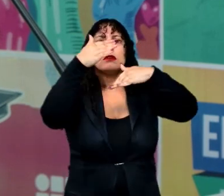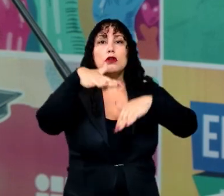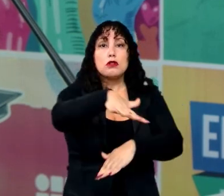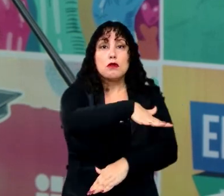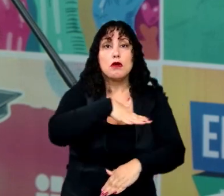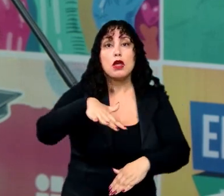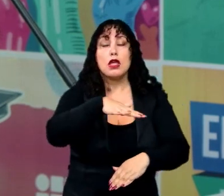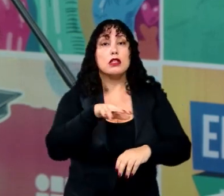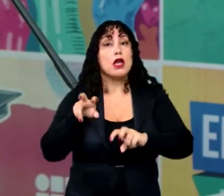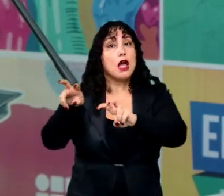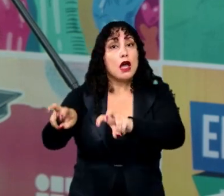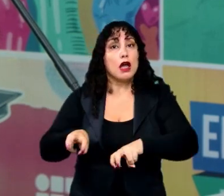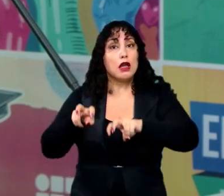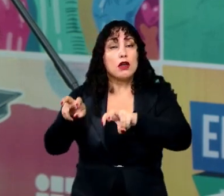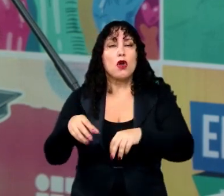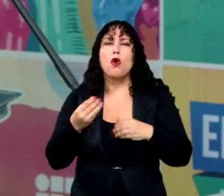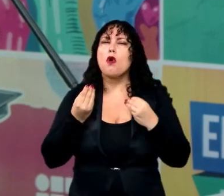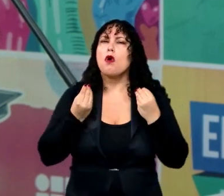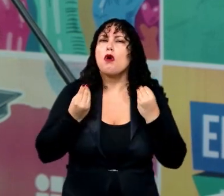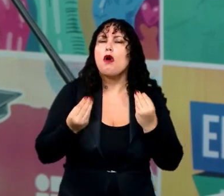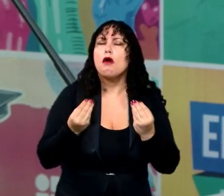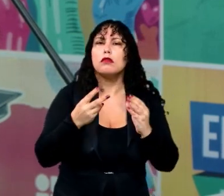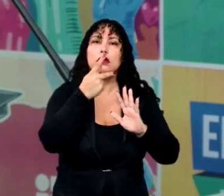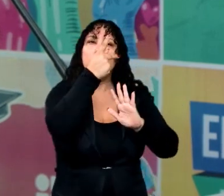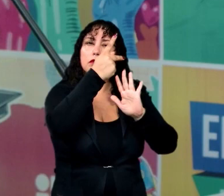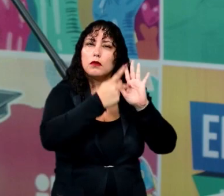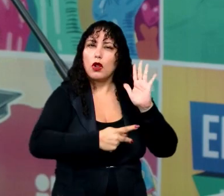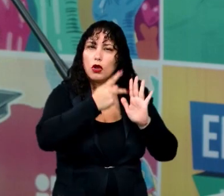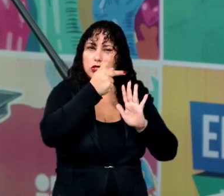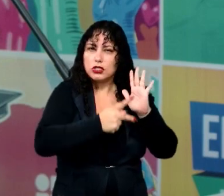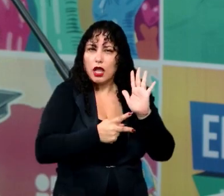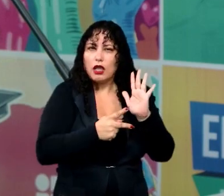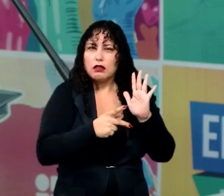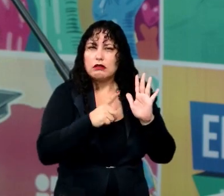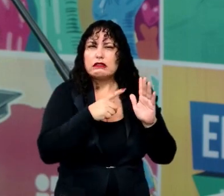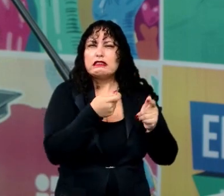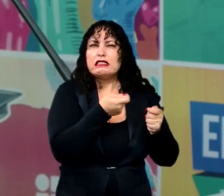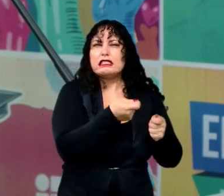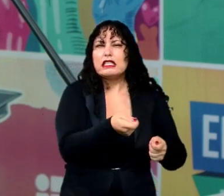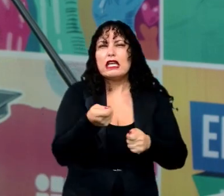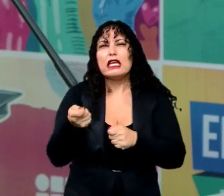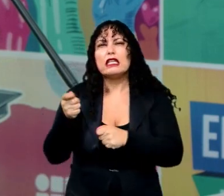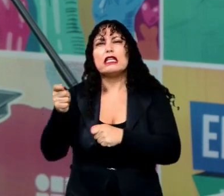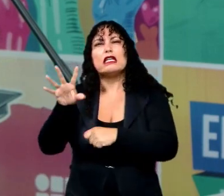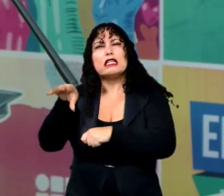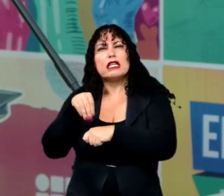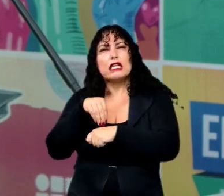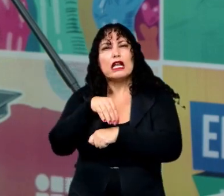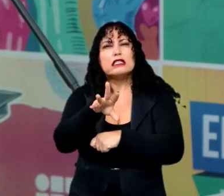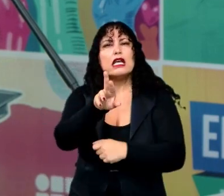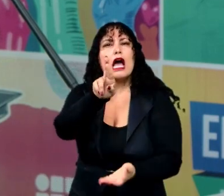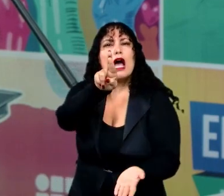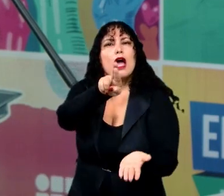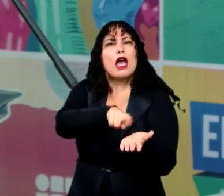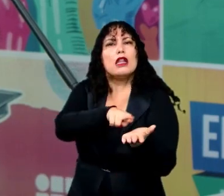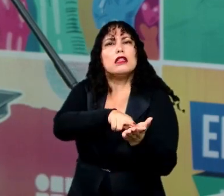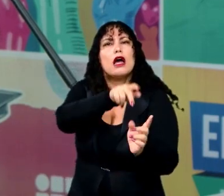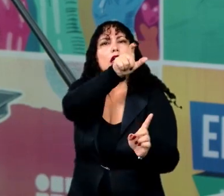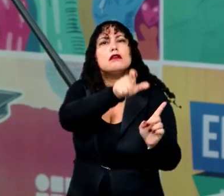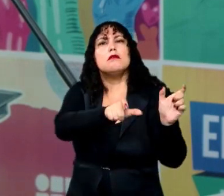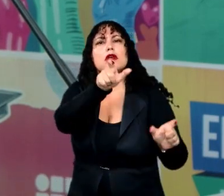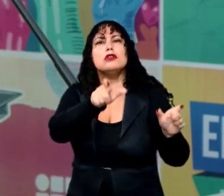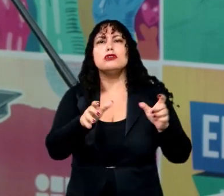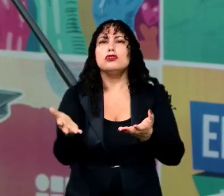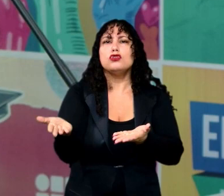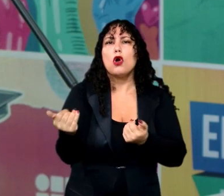Rural e como é que o projeto ele tenta trazer um pouco mais dessa realidade para esses jovens